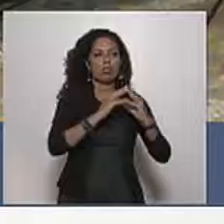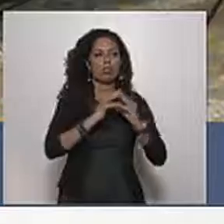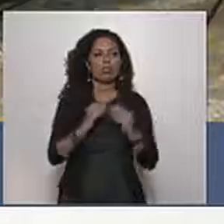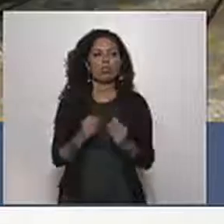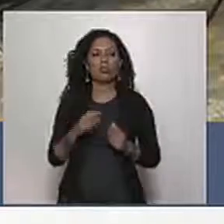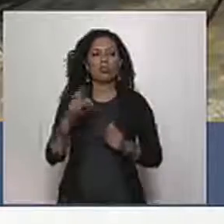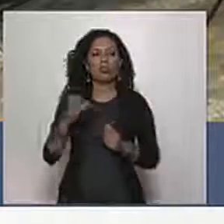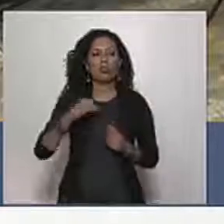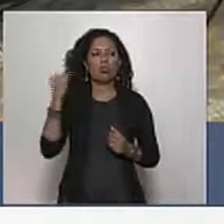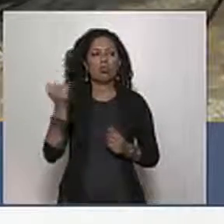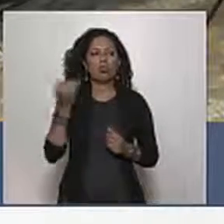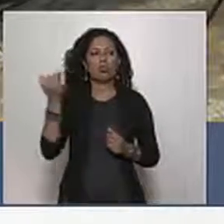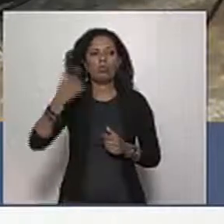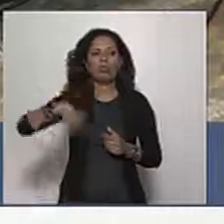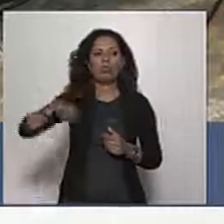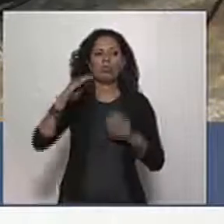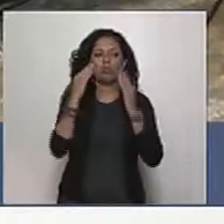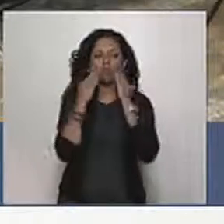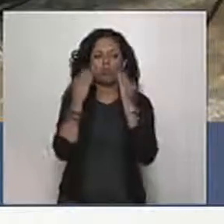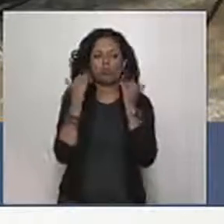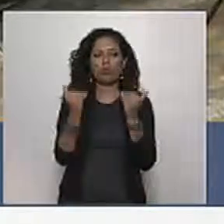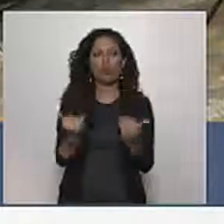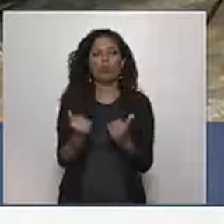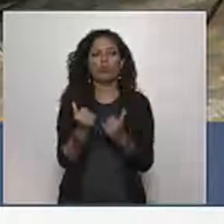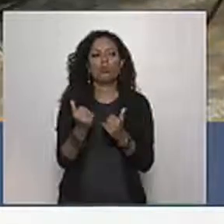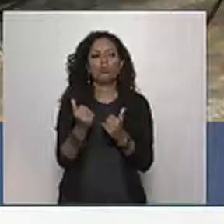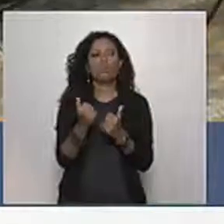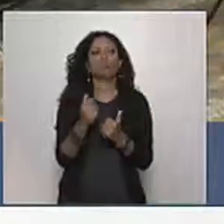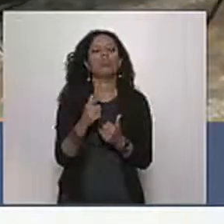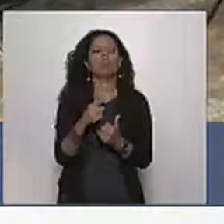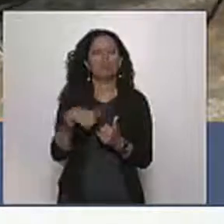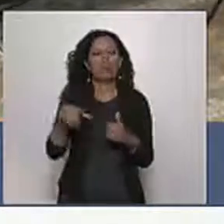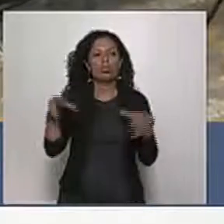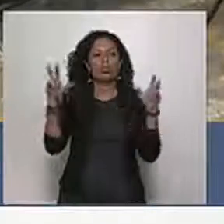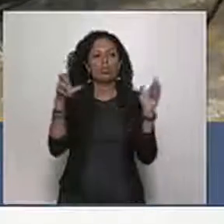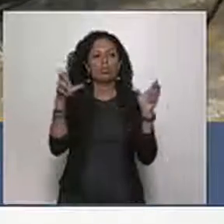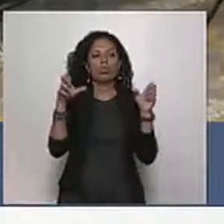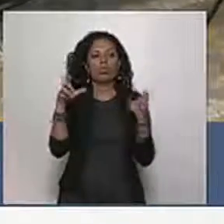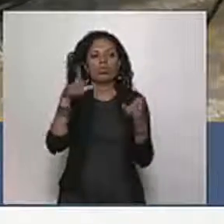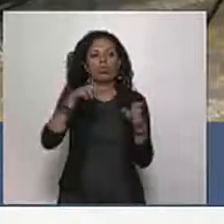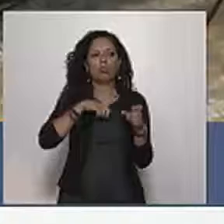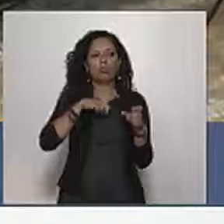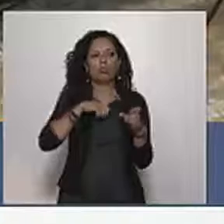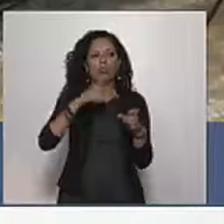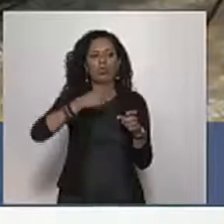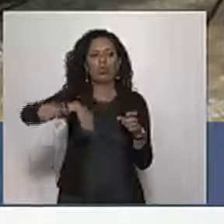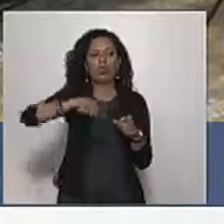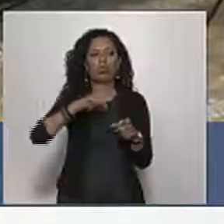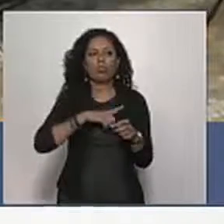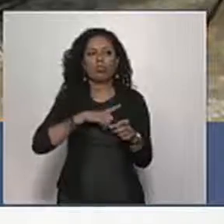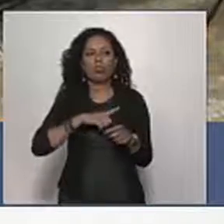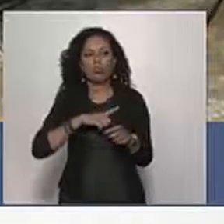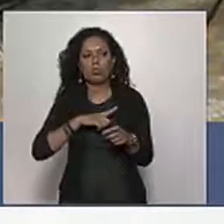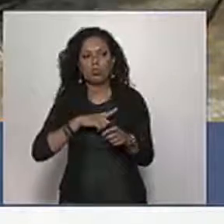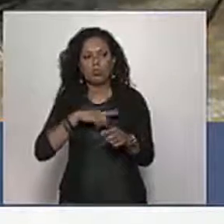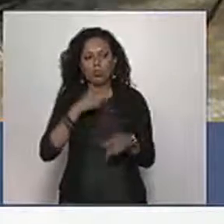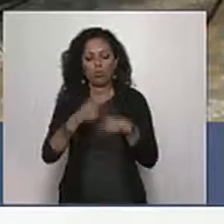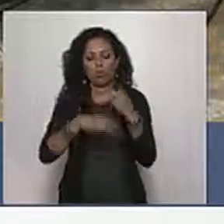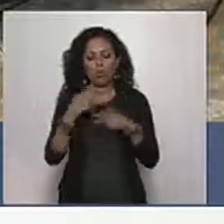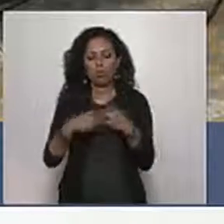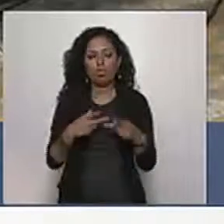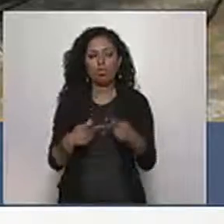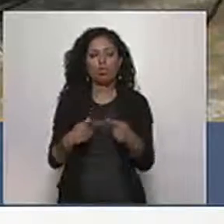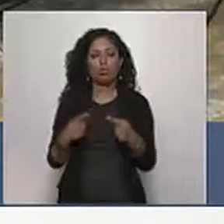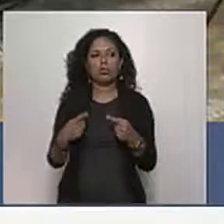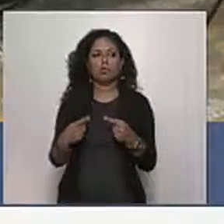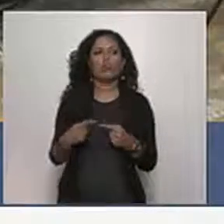É importante a gente trazer esses elementos, porque a gente tem a generalização do atira primeiro